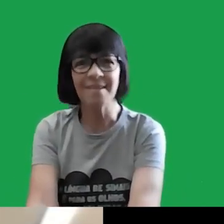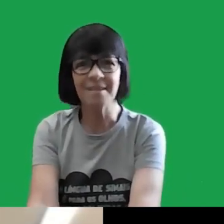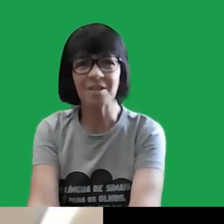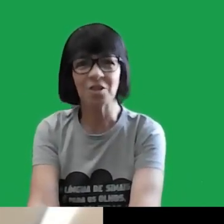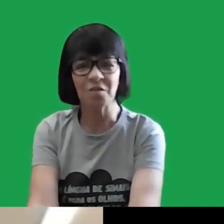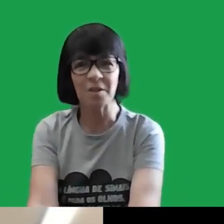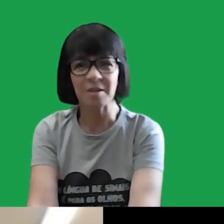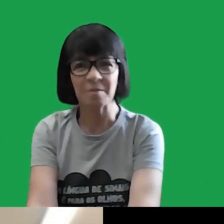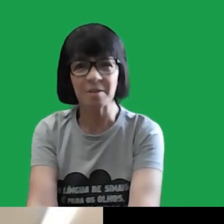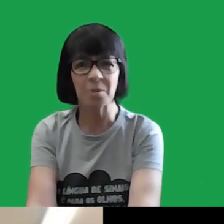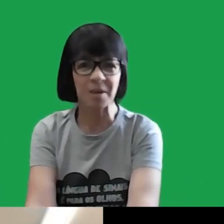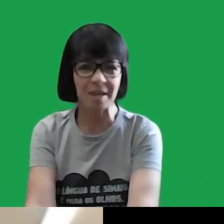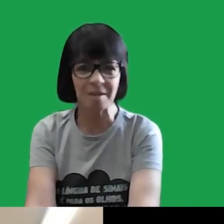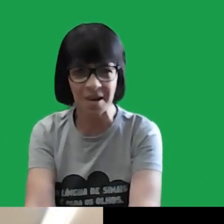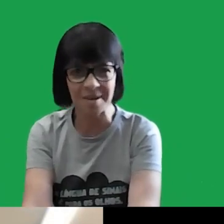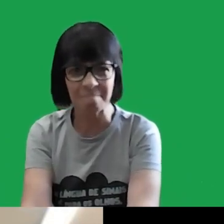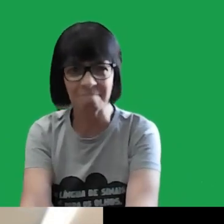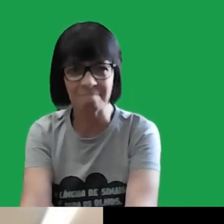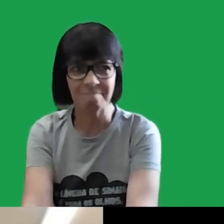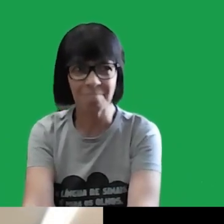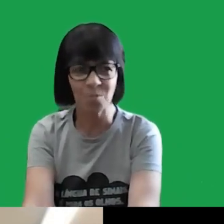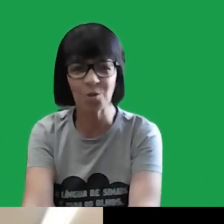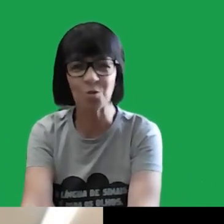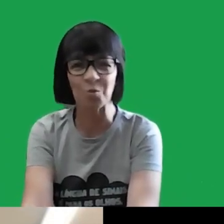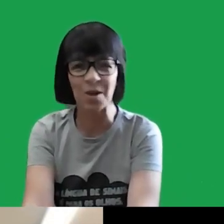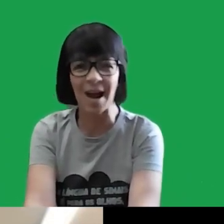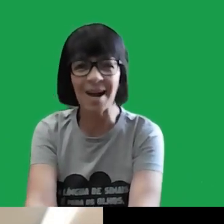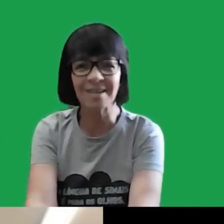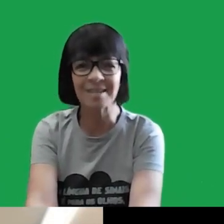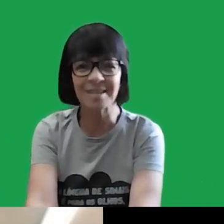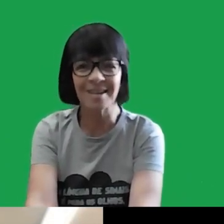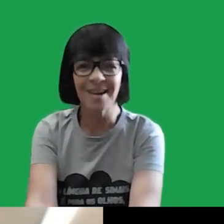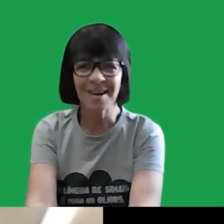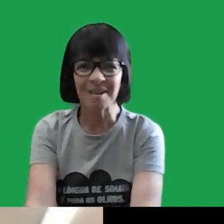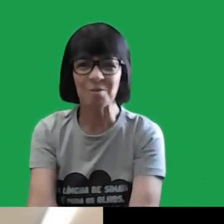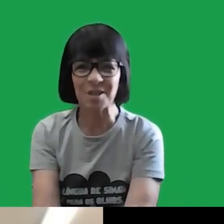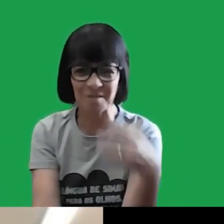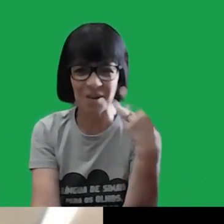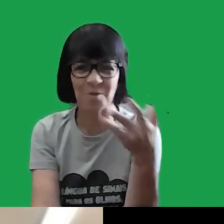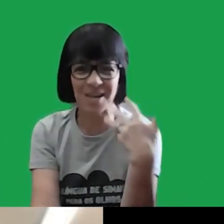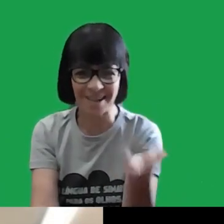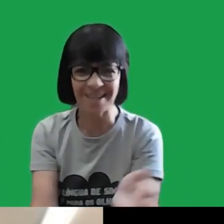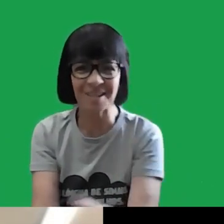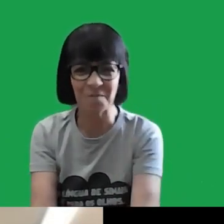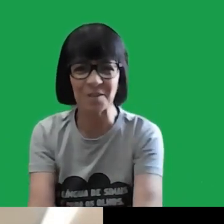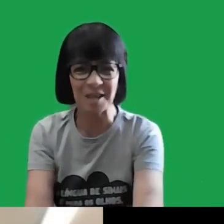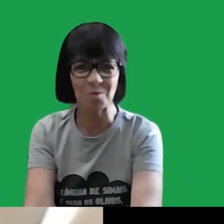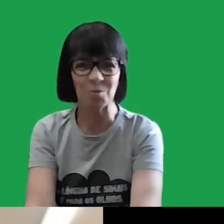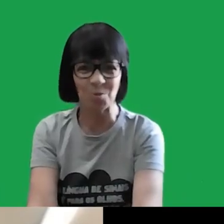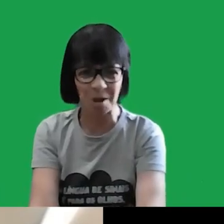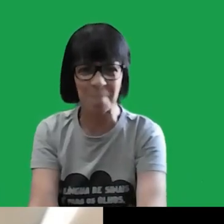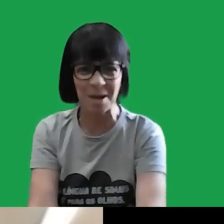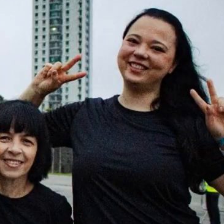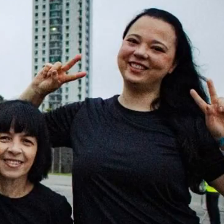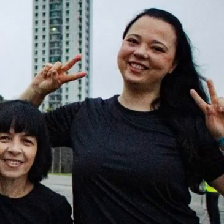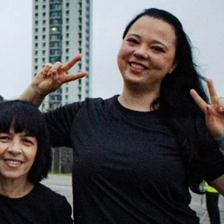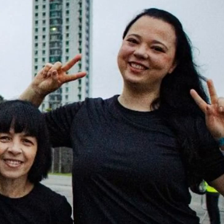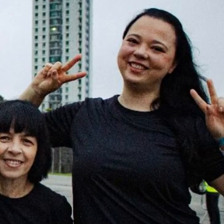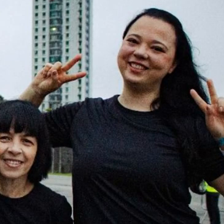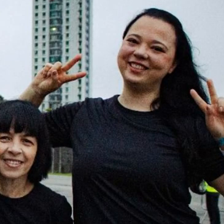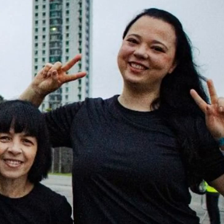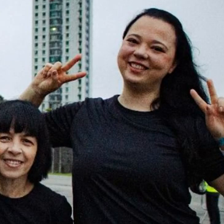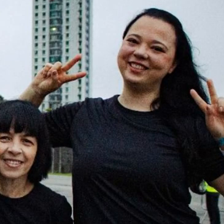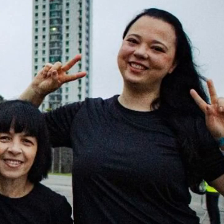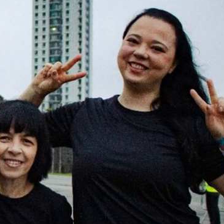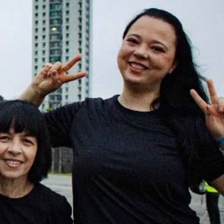legais, assim, interpretei em muitos lugares, inclusive eu e a Aline fizemos o